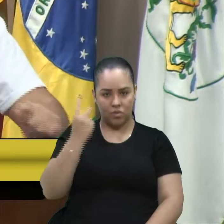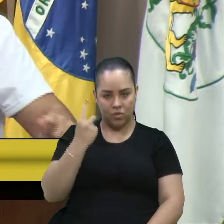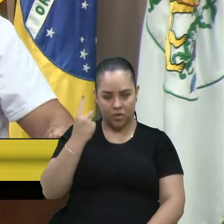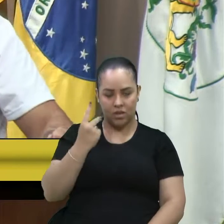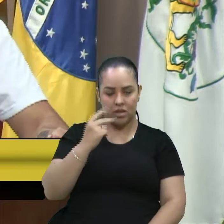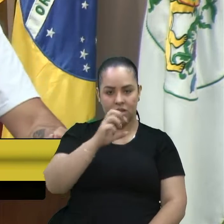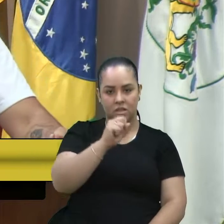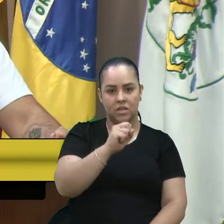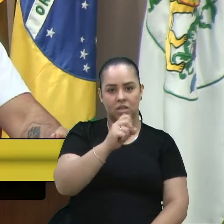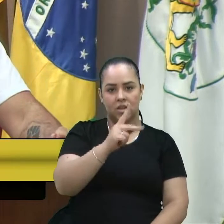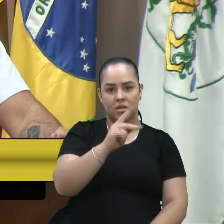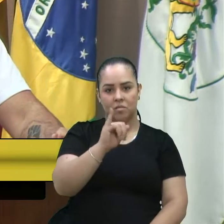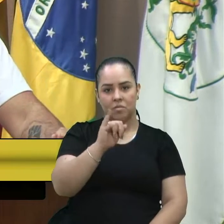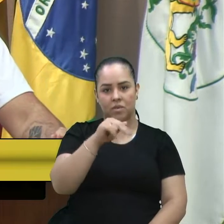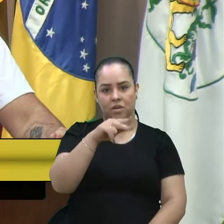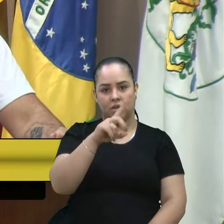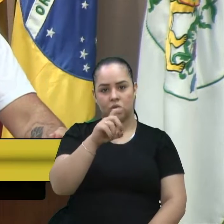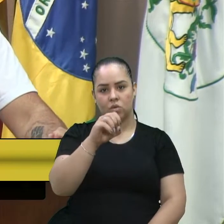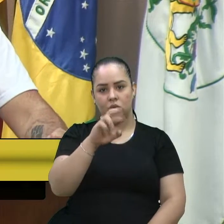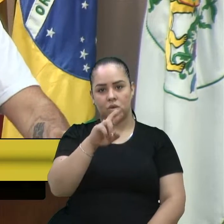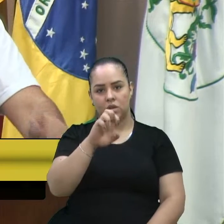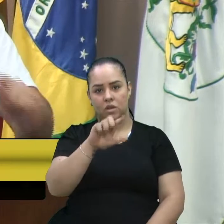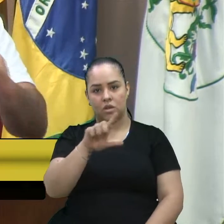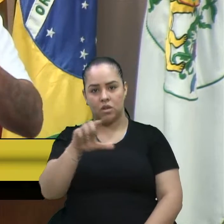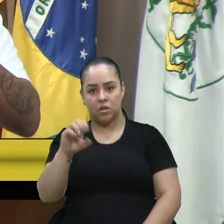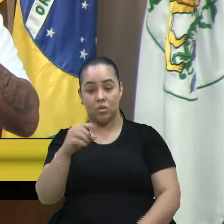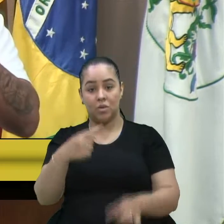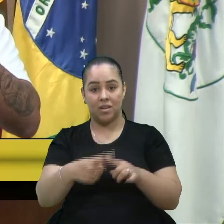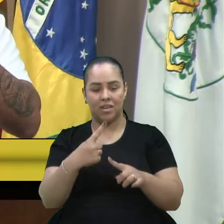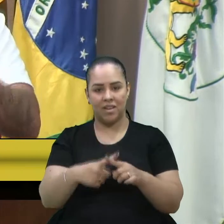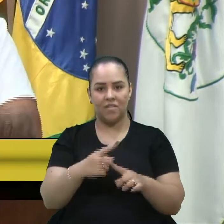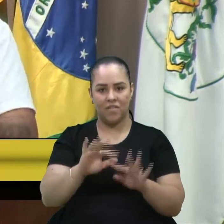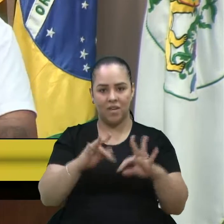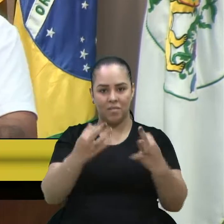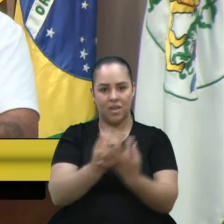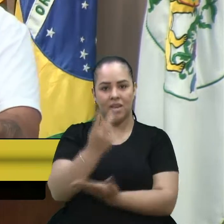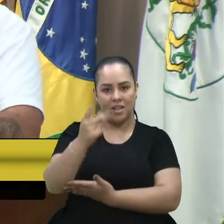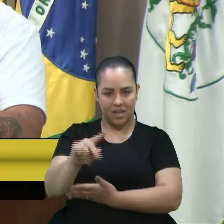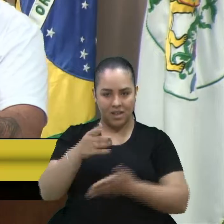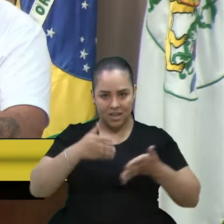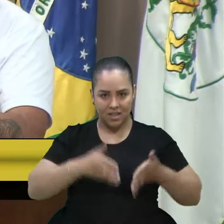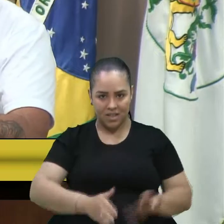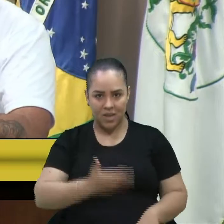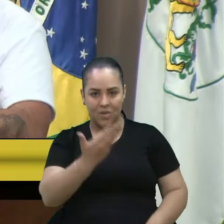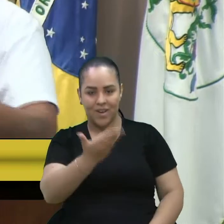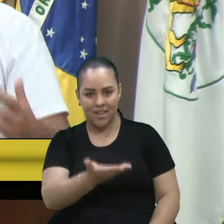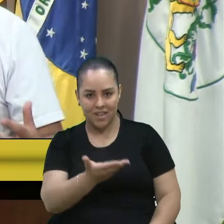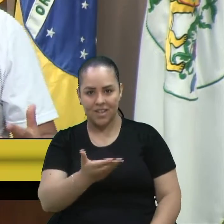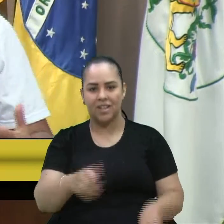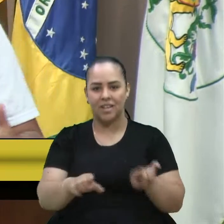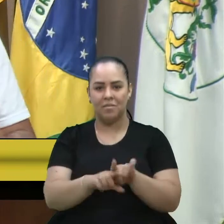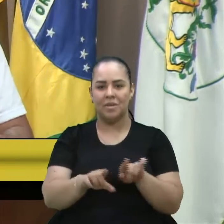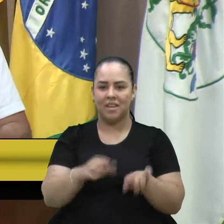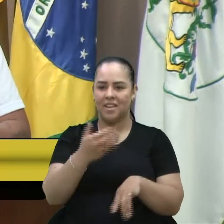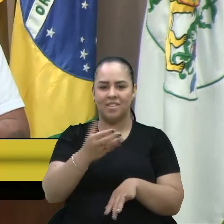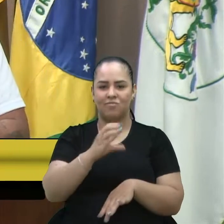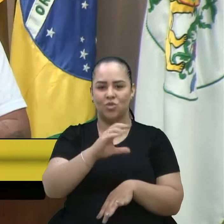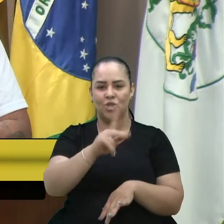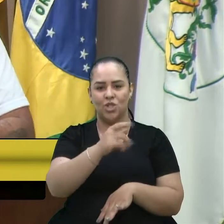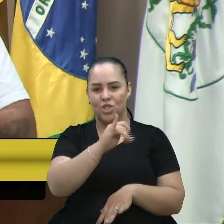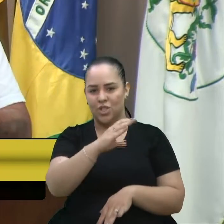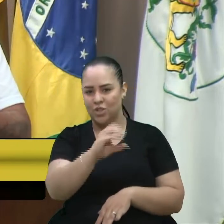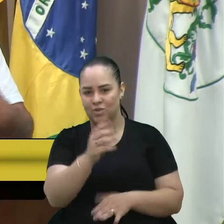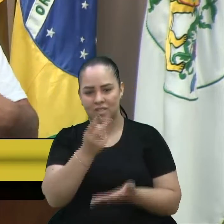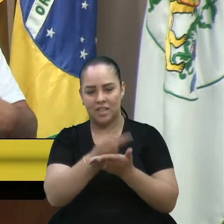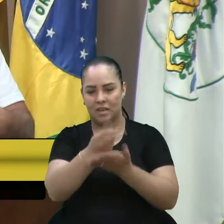dele nasceu aí próximo ao Burgo. E o Chico, com todo, né, o Chico fala bastante e